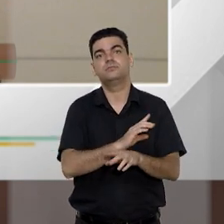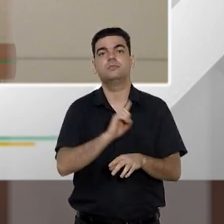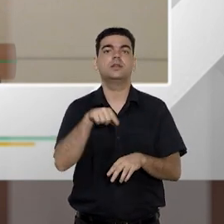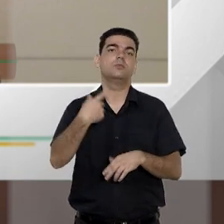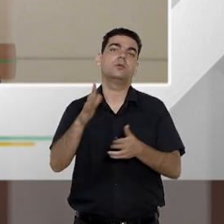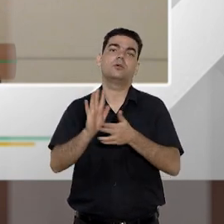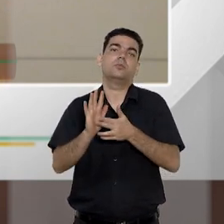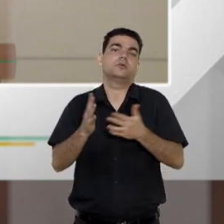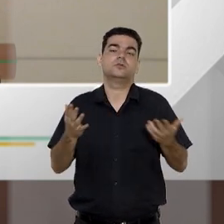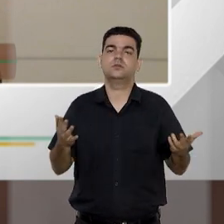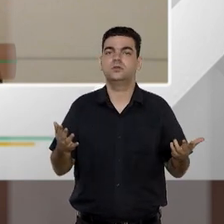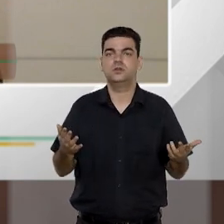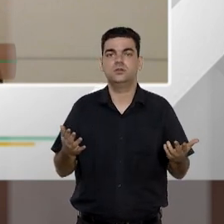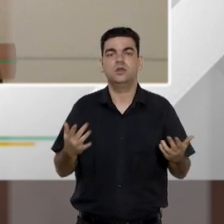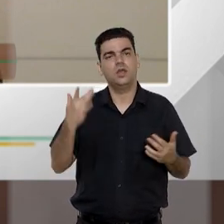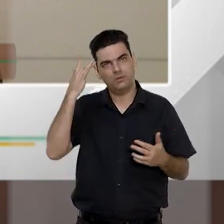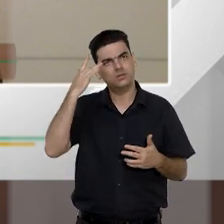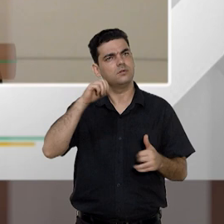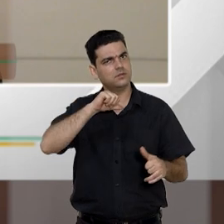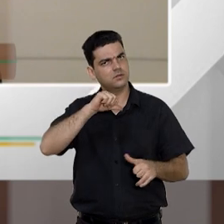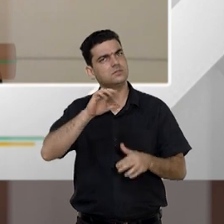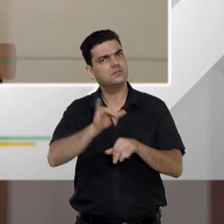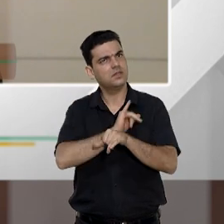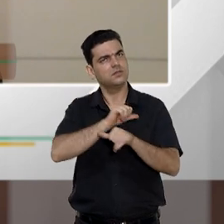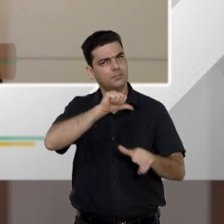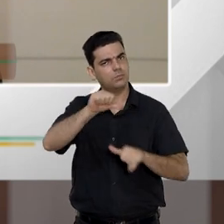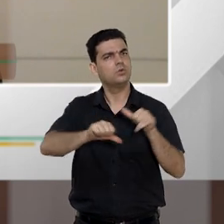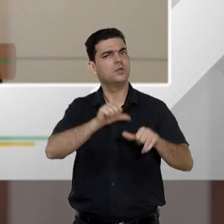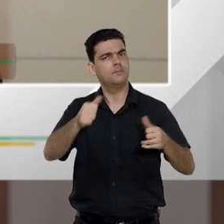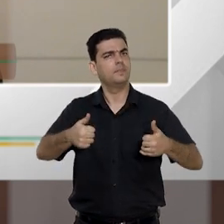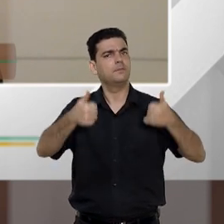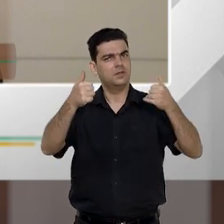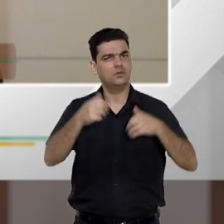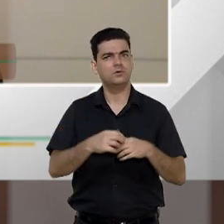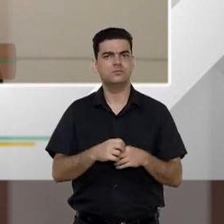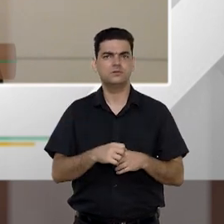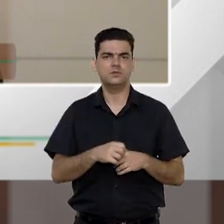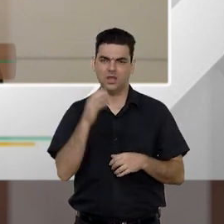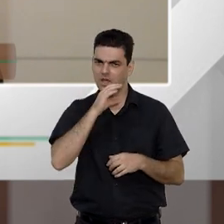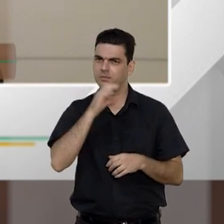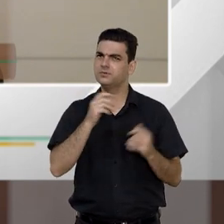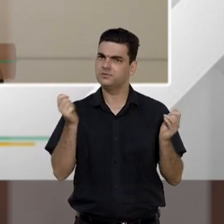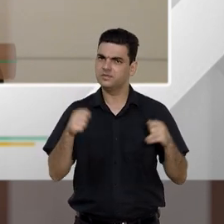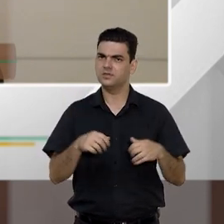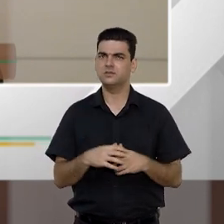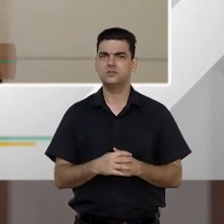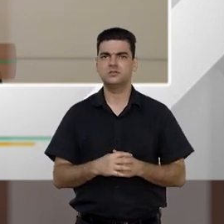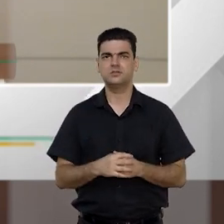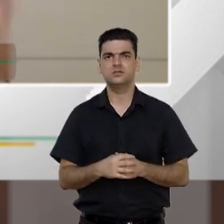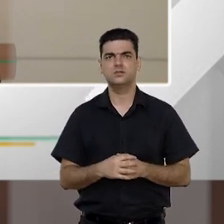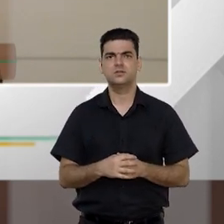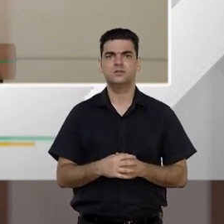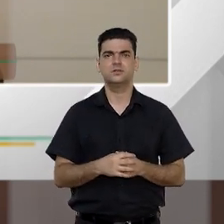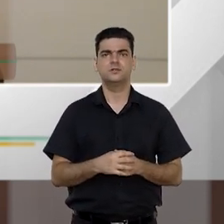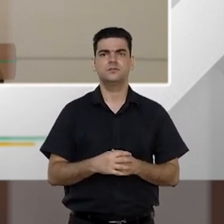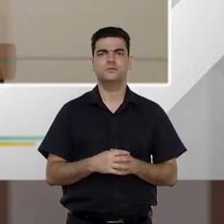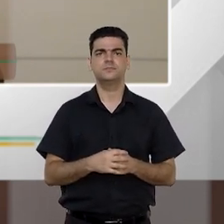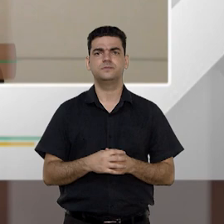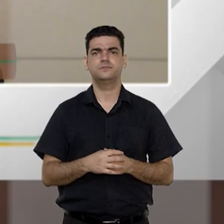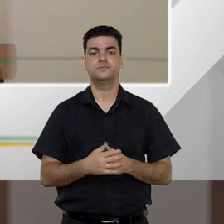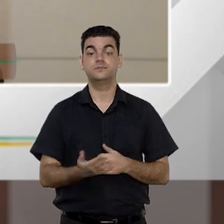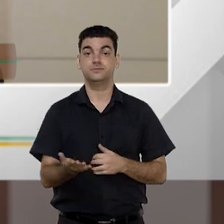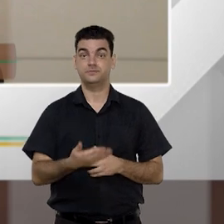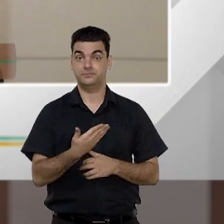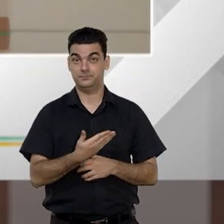para só depois apresentar a proposta. Isso é algo que poderia ser repensado, né? E certamente traria mais ganhos para todos os